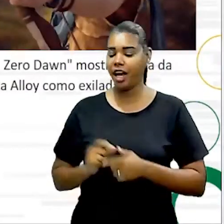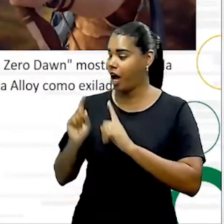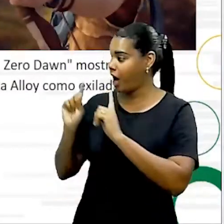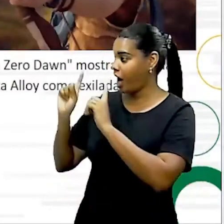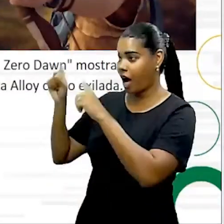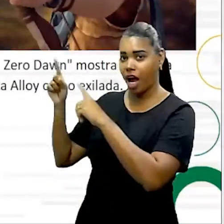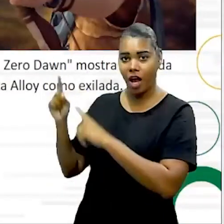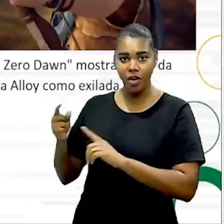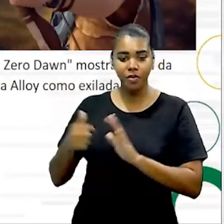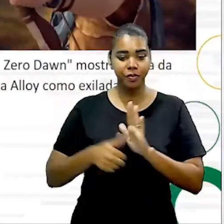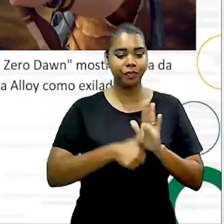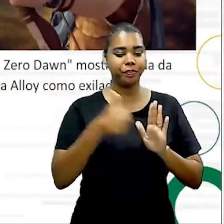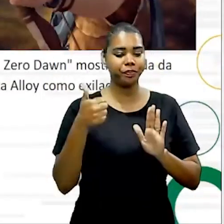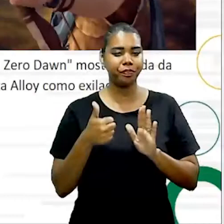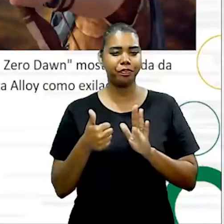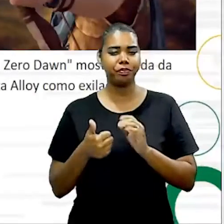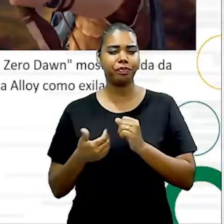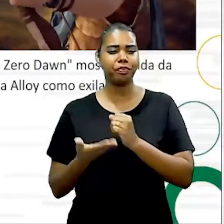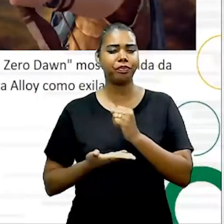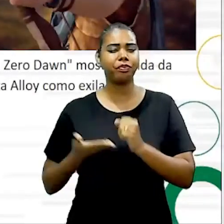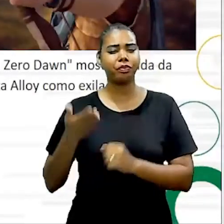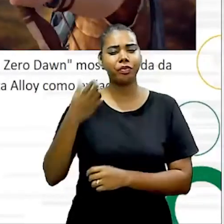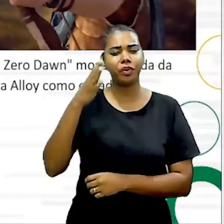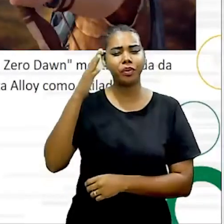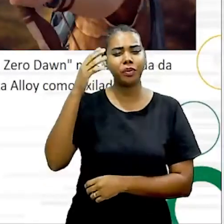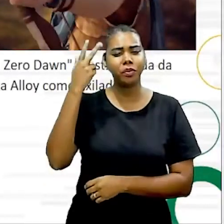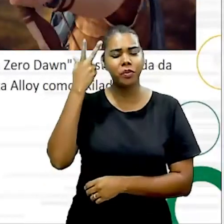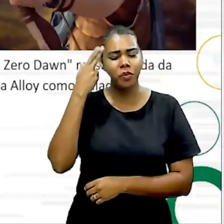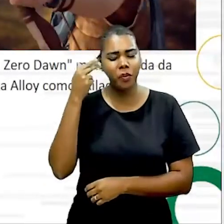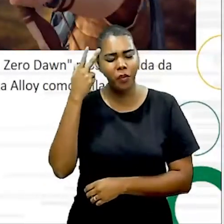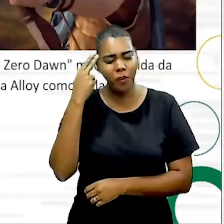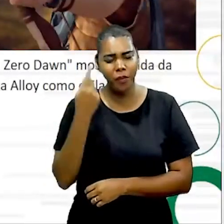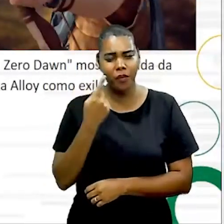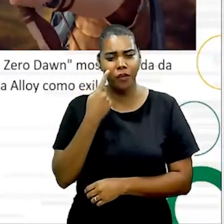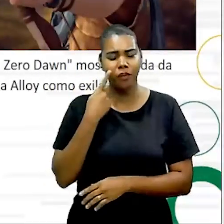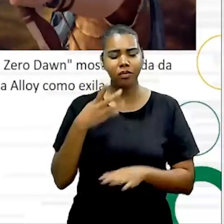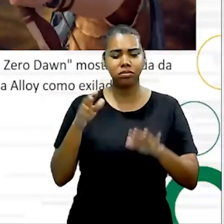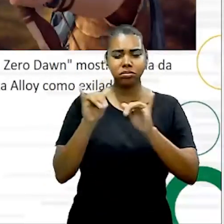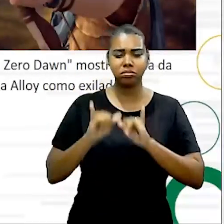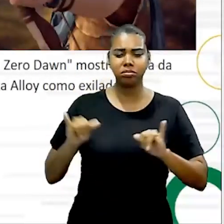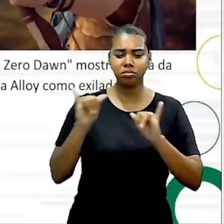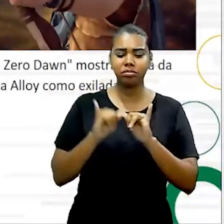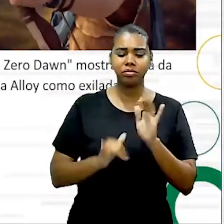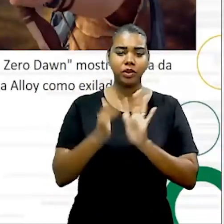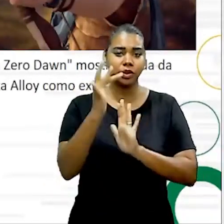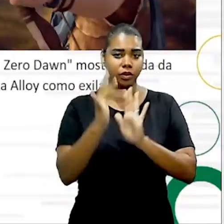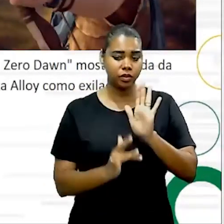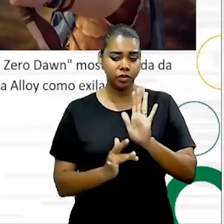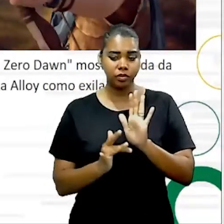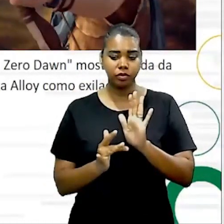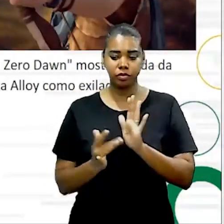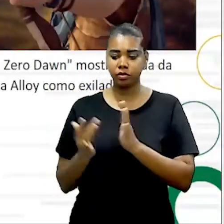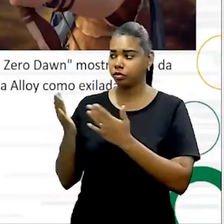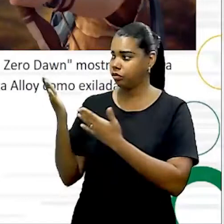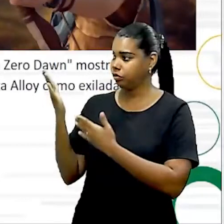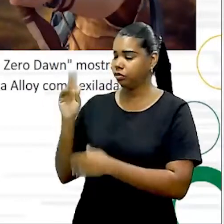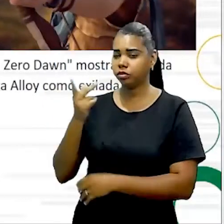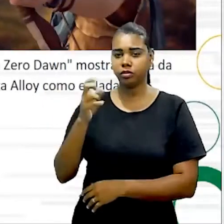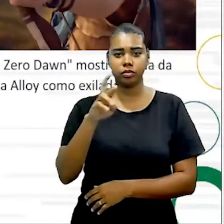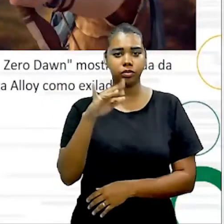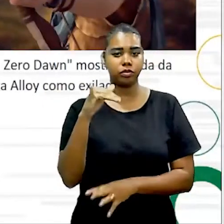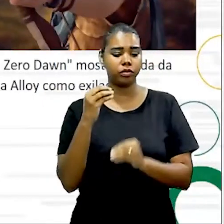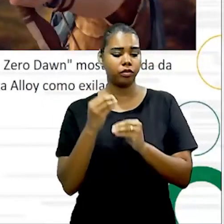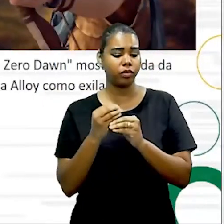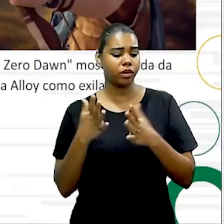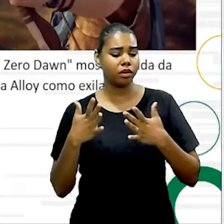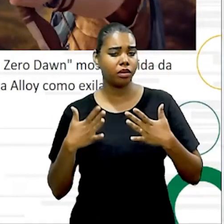Estágio 1, mundo comum. É aqui que tudo começa, quando vemos como a rotina do nosso herói. Não precisa ser algo